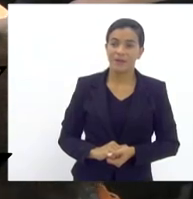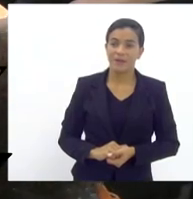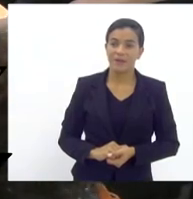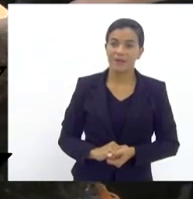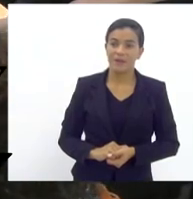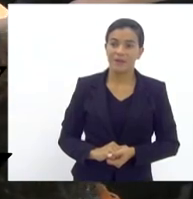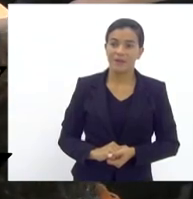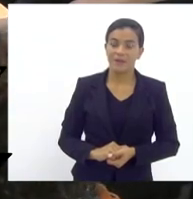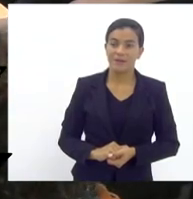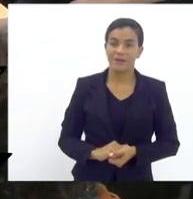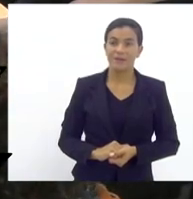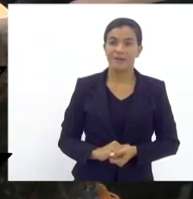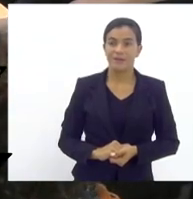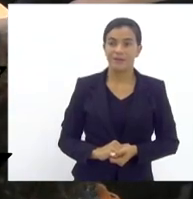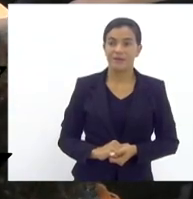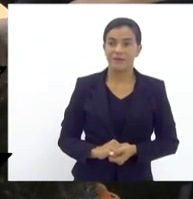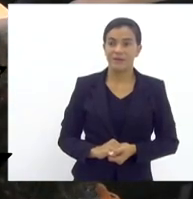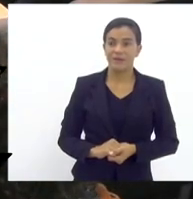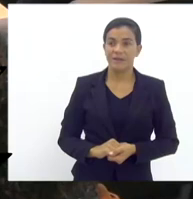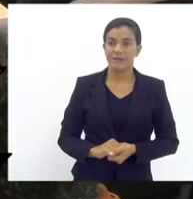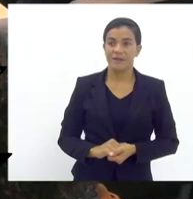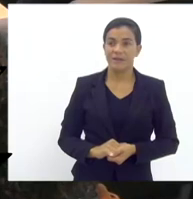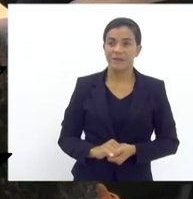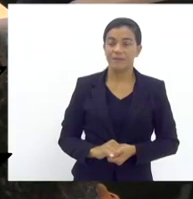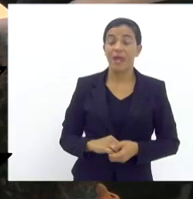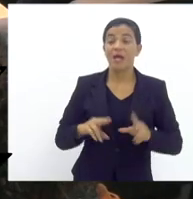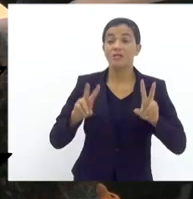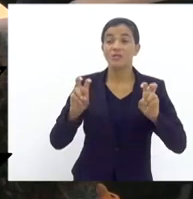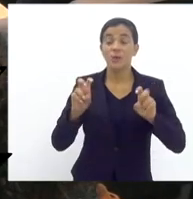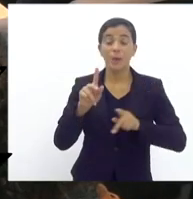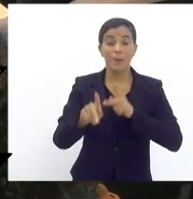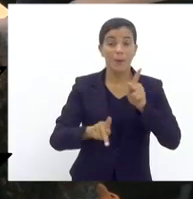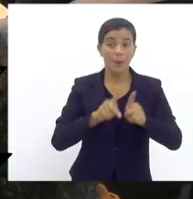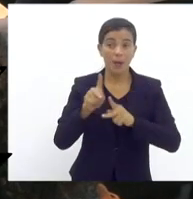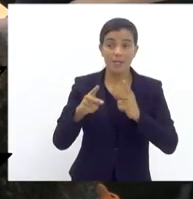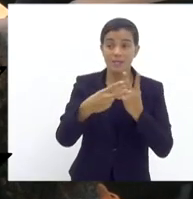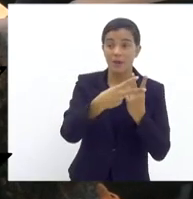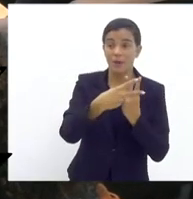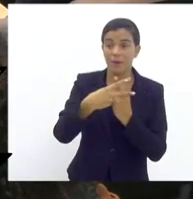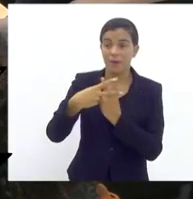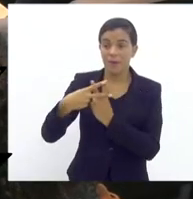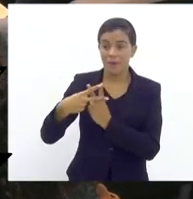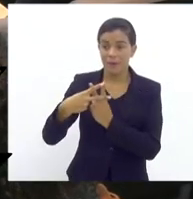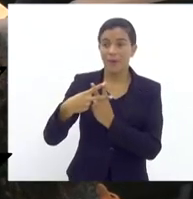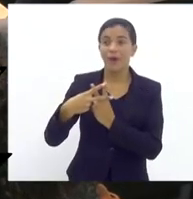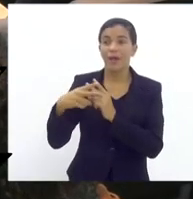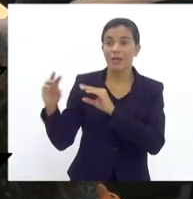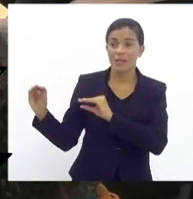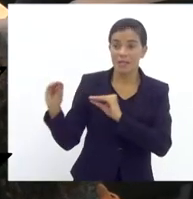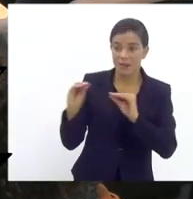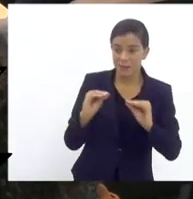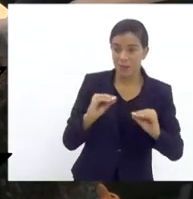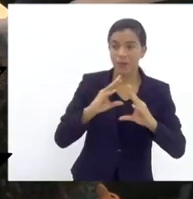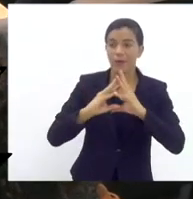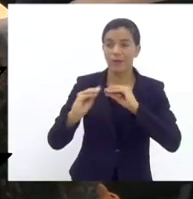começando a trabalhar um projeto sobre população carcerária tá de imigrantes